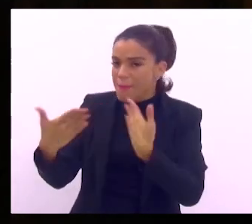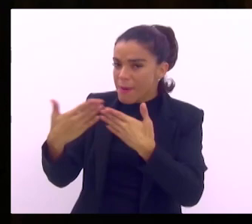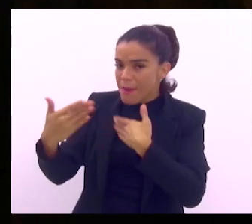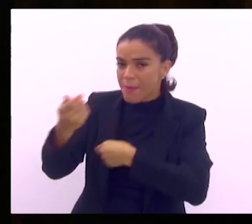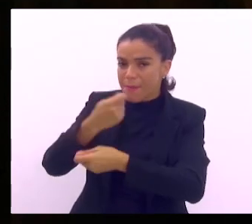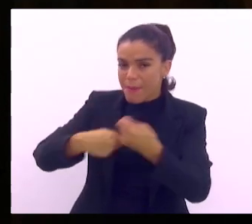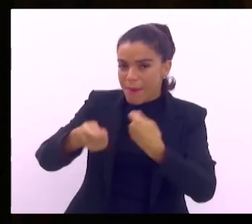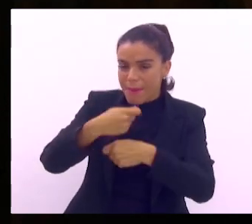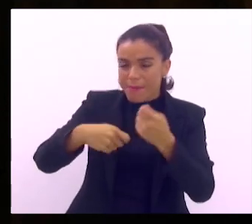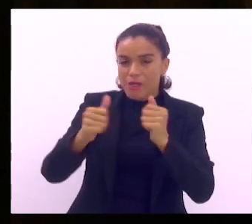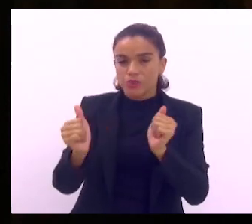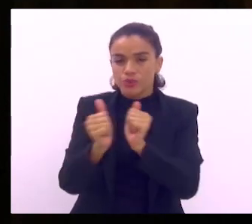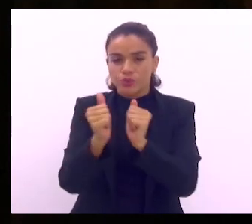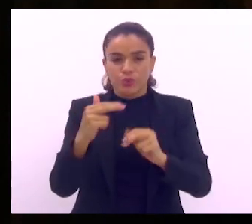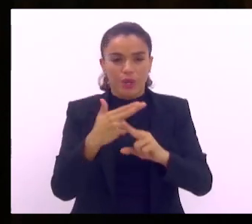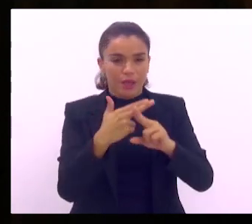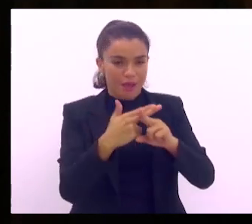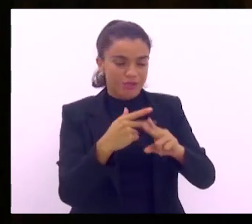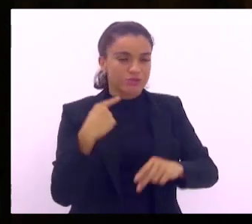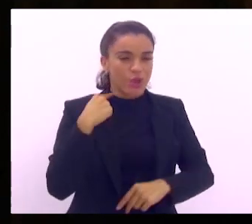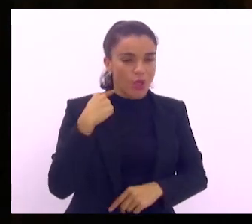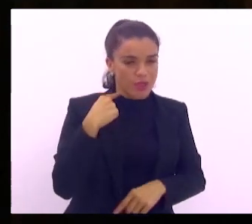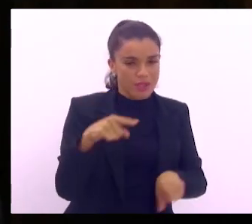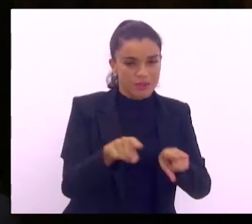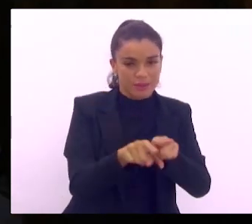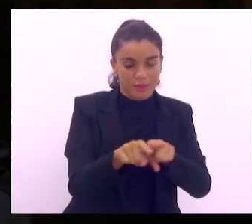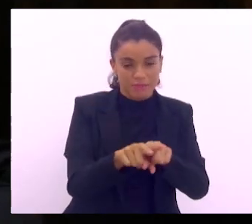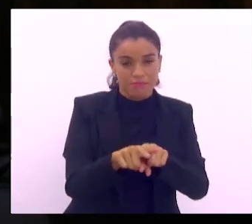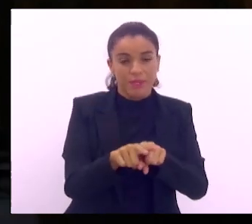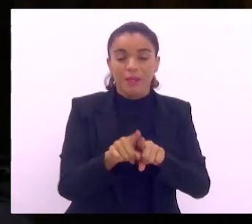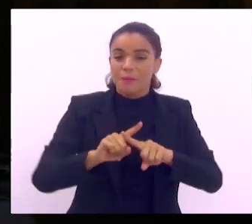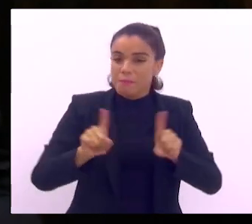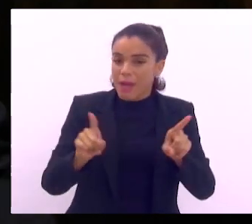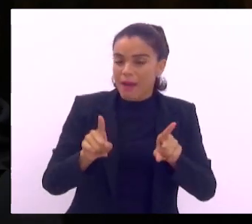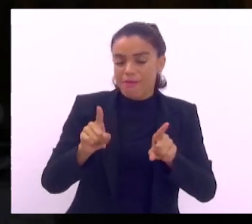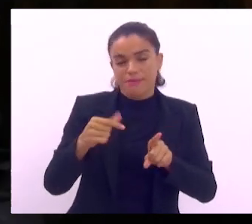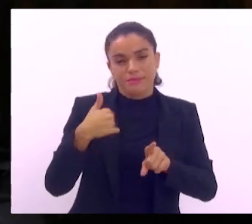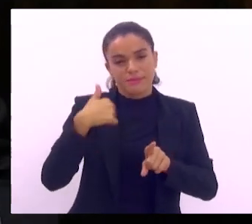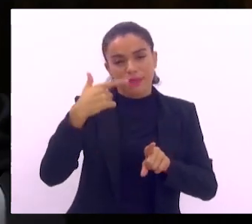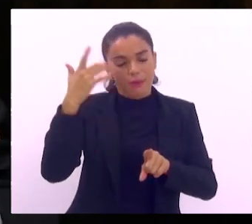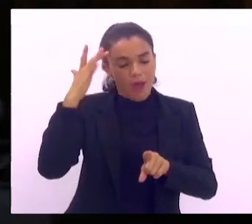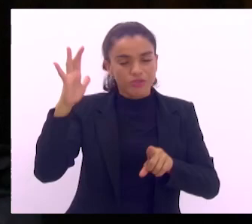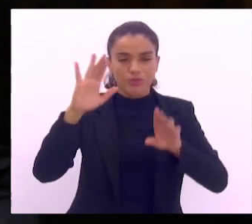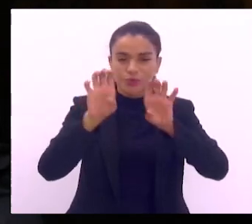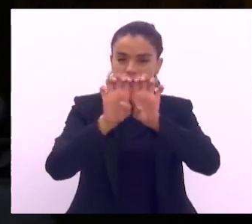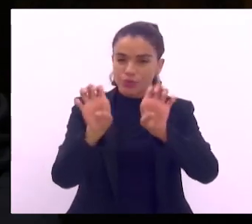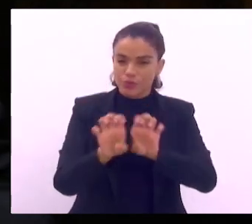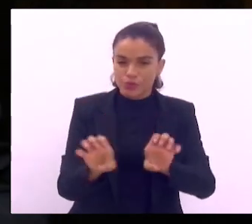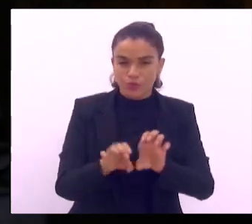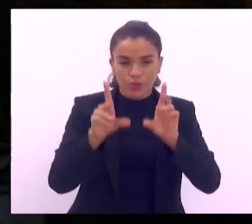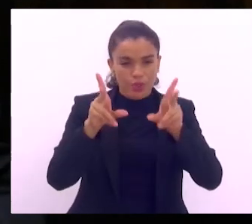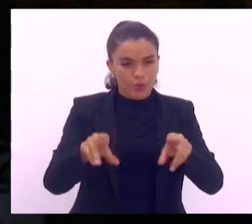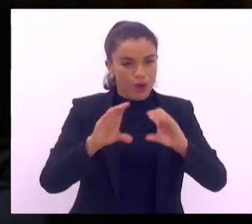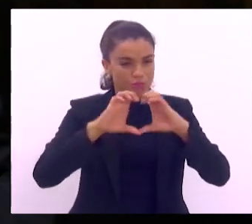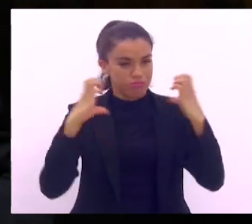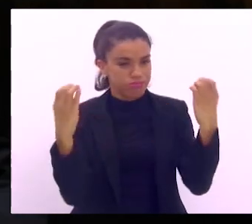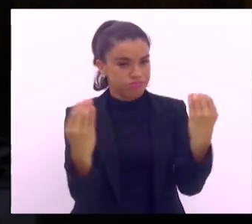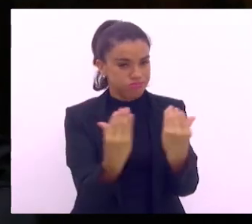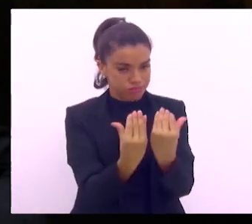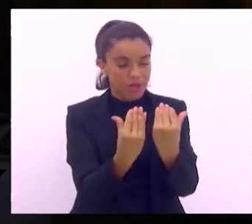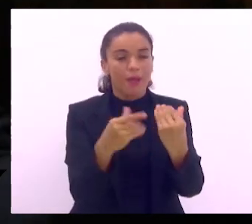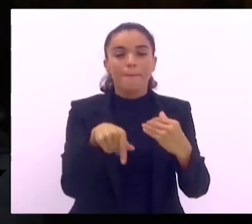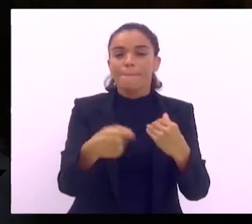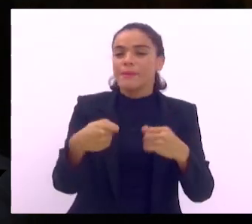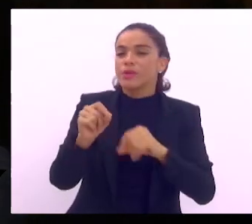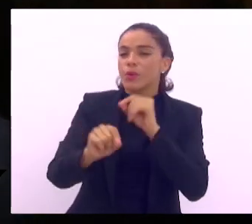junto com a Caixa, junto com as Loterias Caixas, mas eu vou mais além. Para mim, uma estrutura como o Célio de Barros, no Rio de Janeiro, precisaria